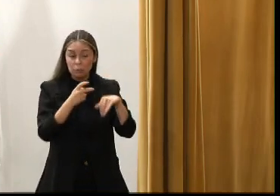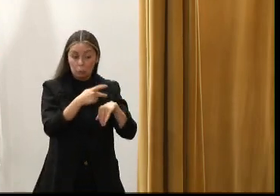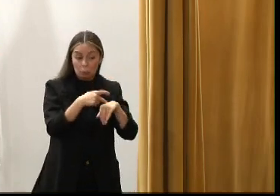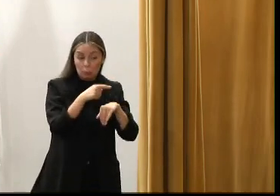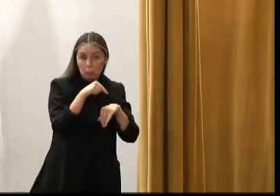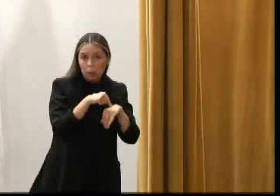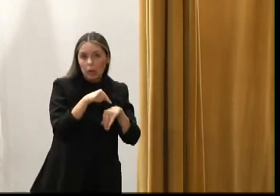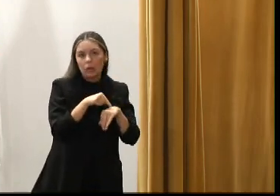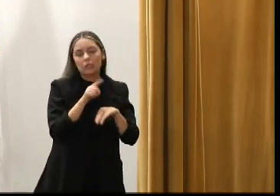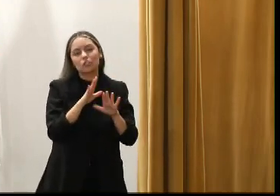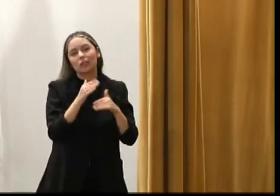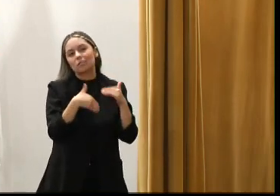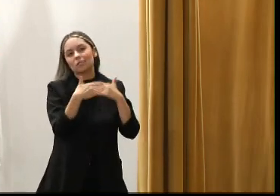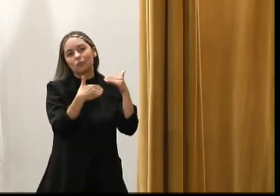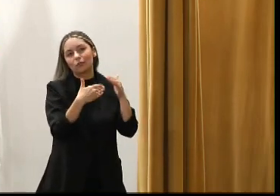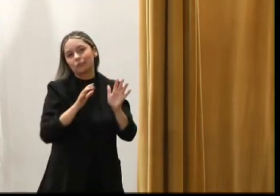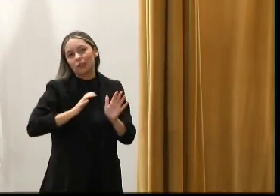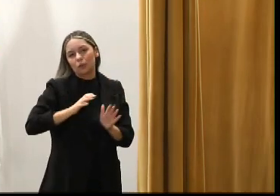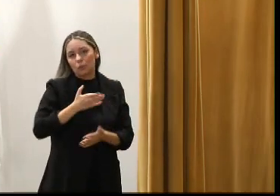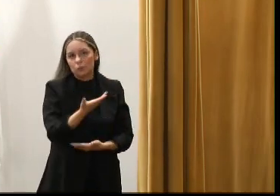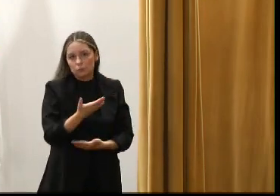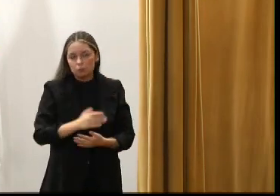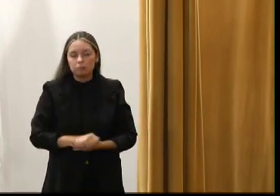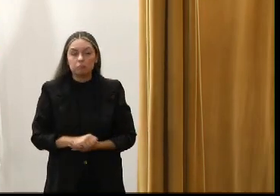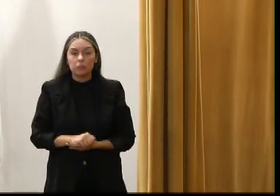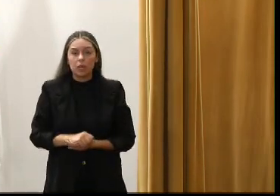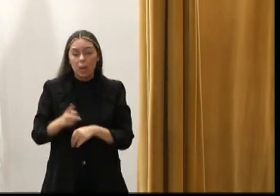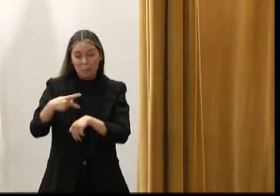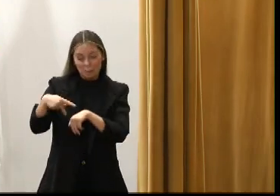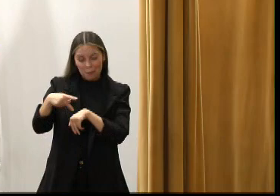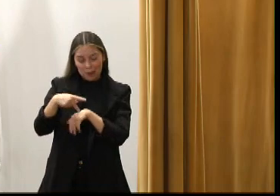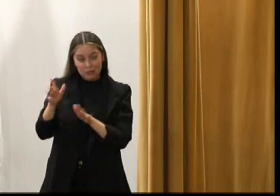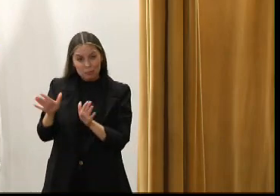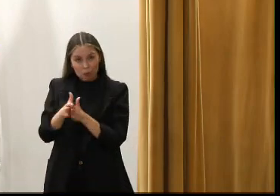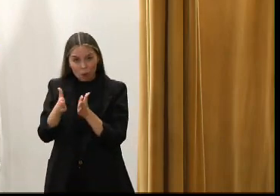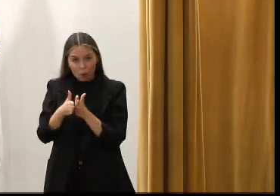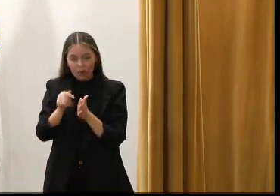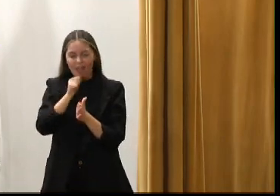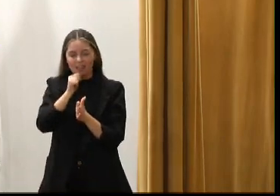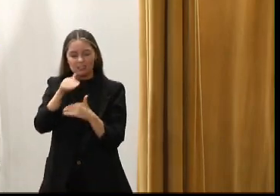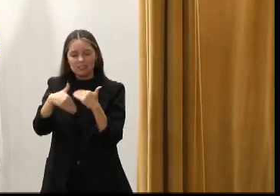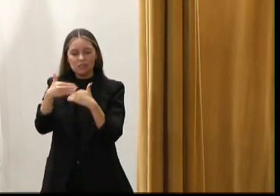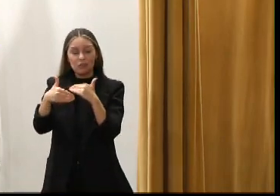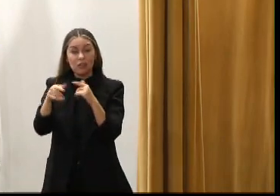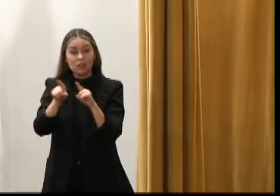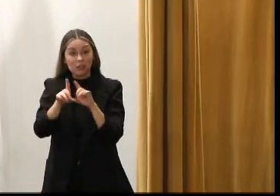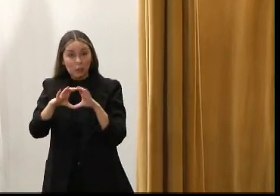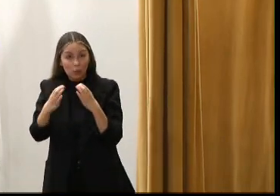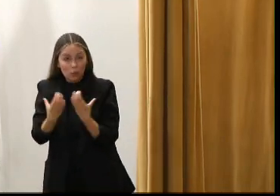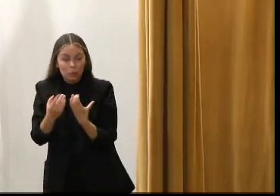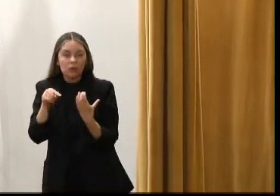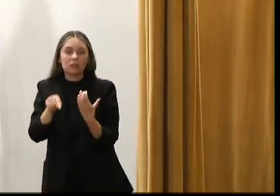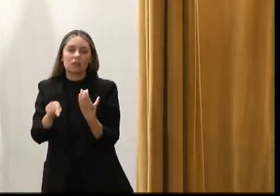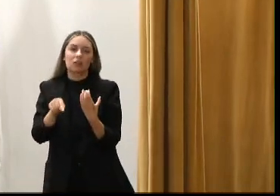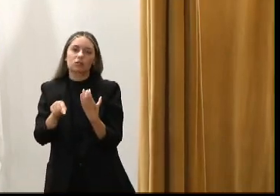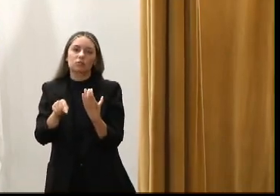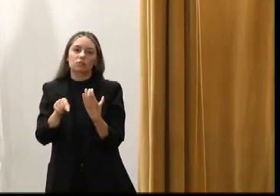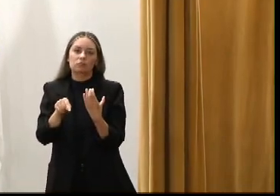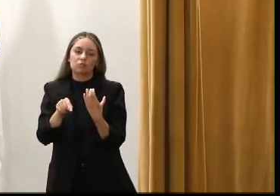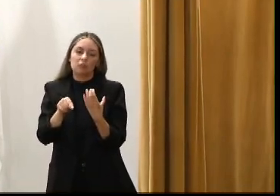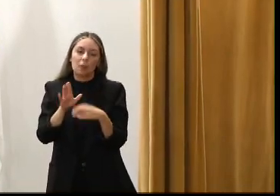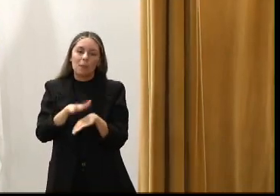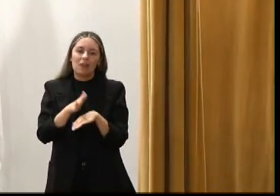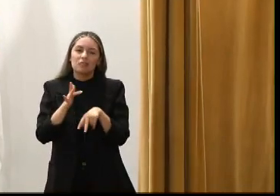países desenvolvidos. Os países em desenvolvimento e as comunidades